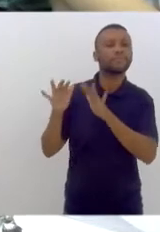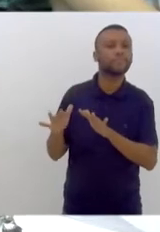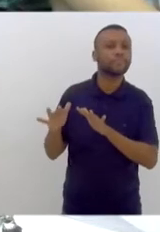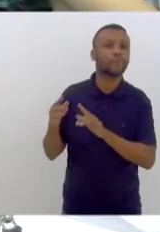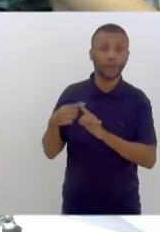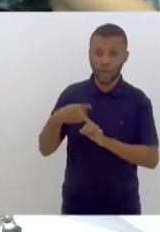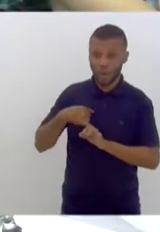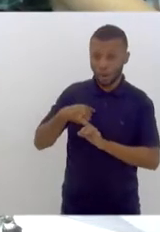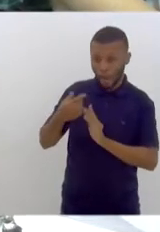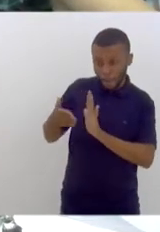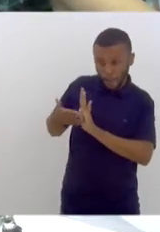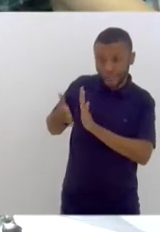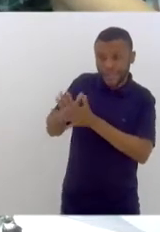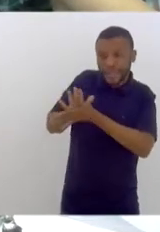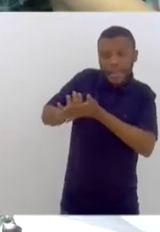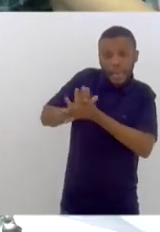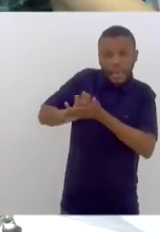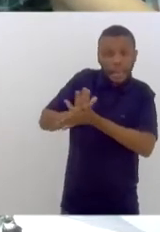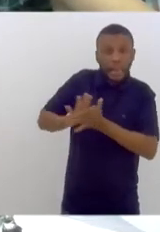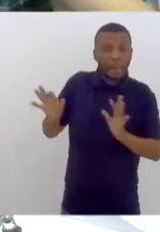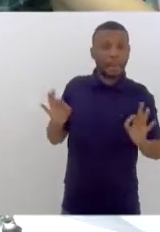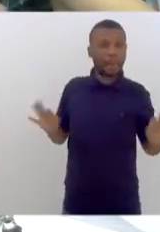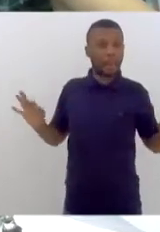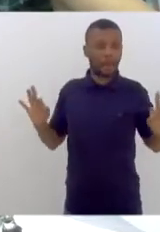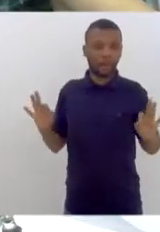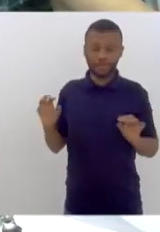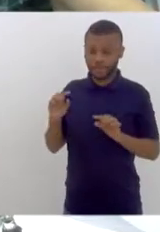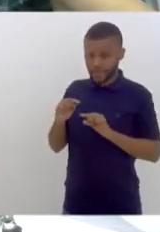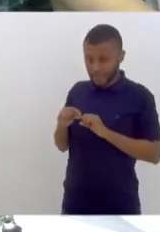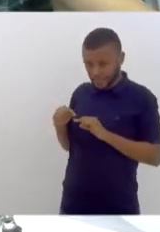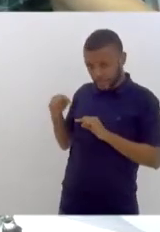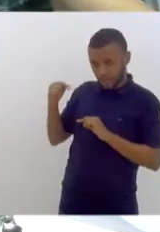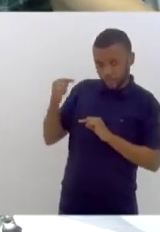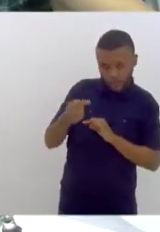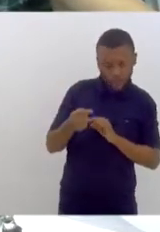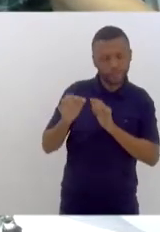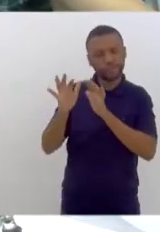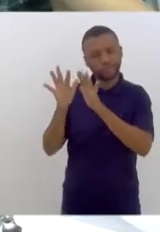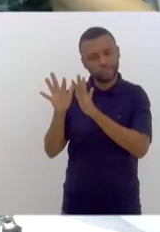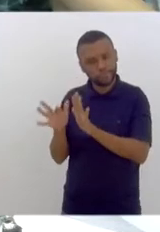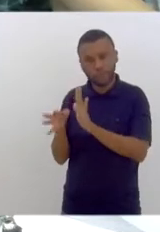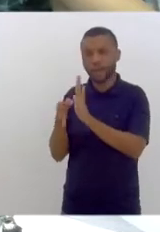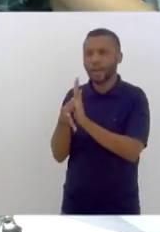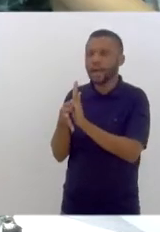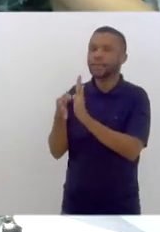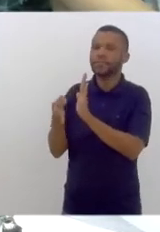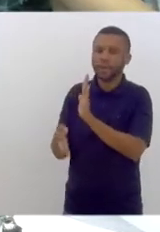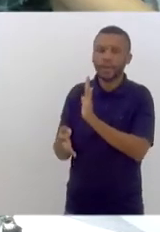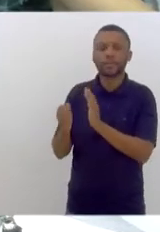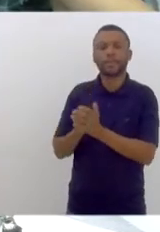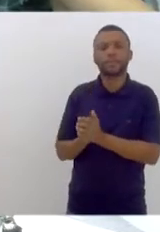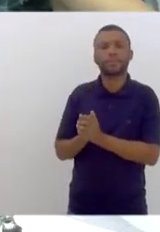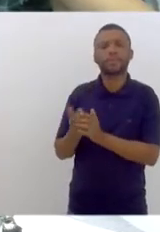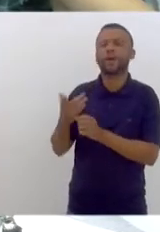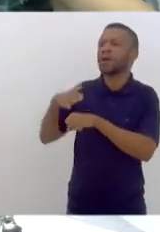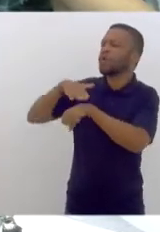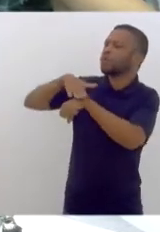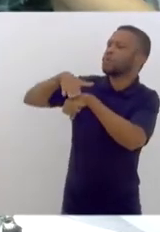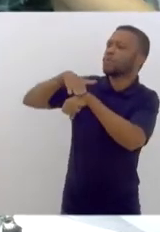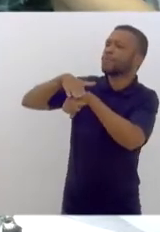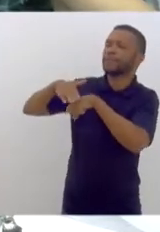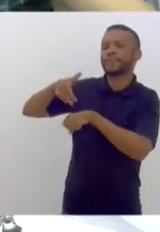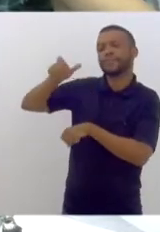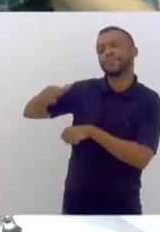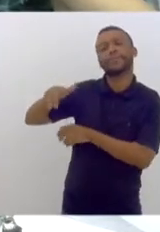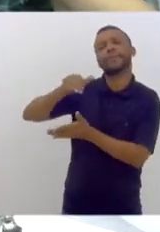proposta nenhuma. A posteriori, depois de ter feito essa emenda, eu conversei com a secretária